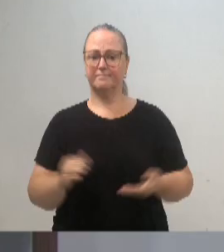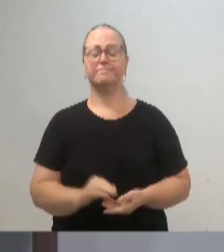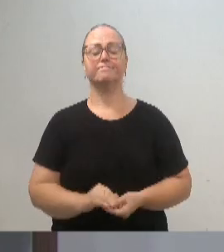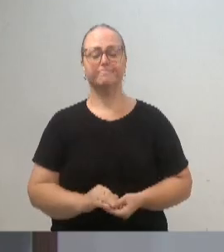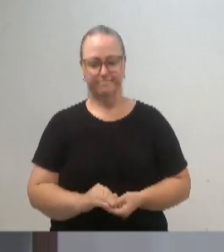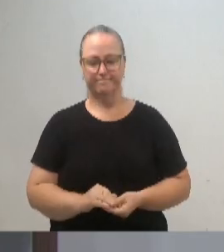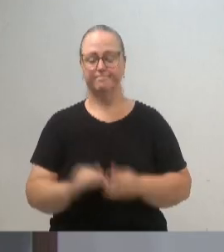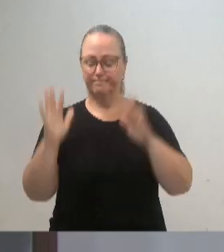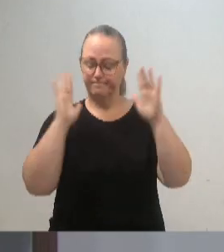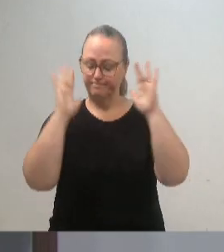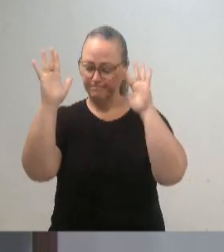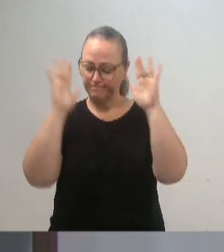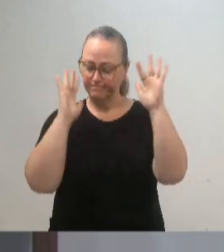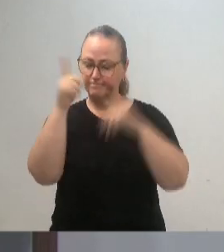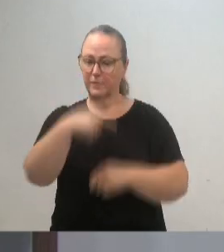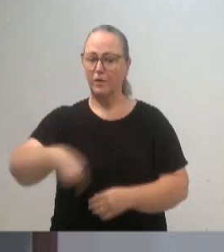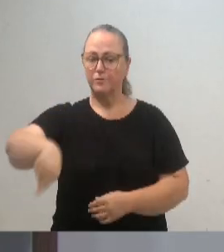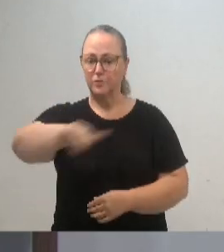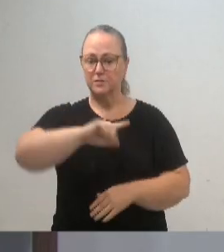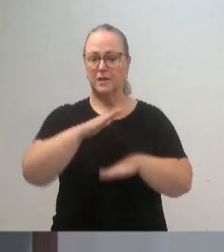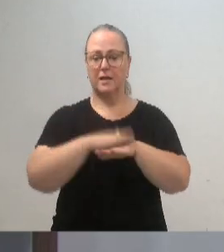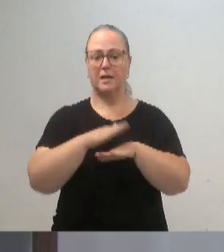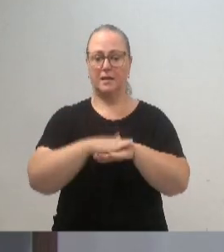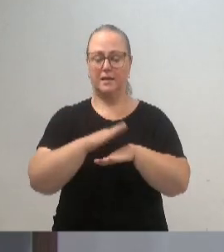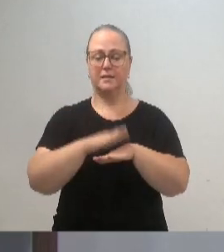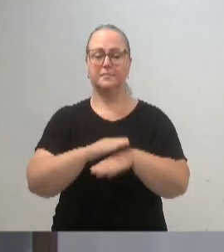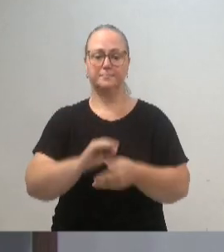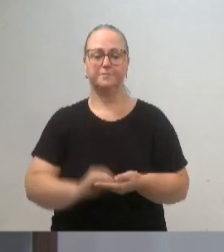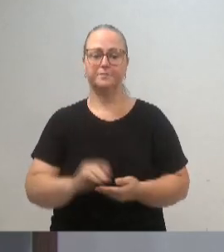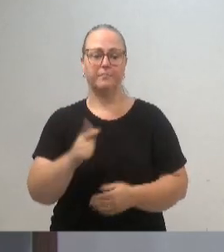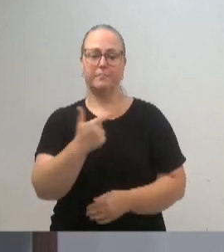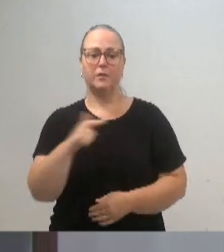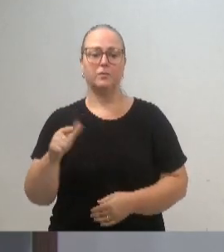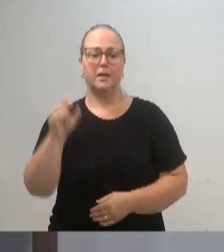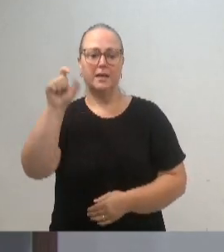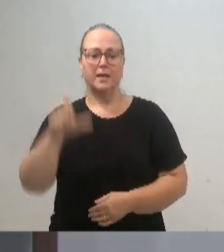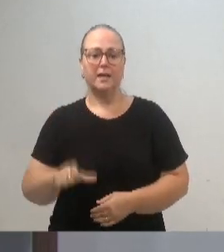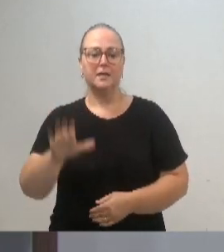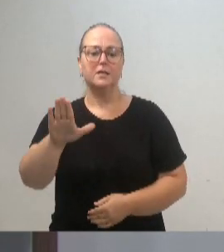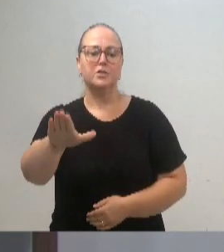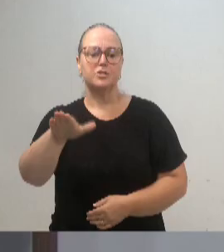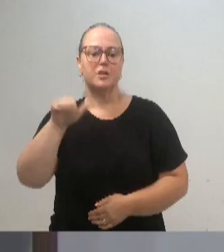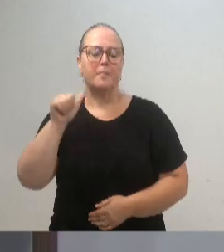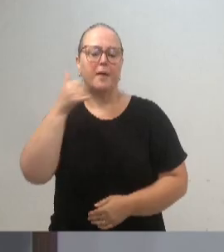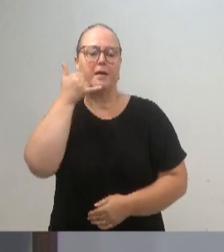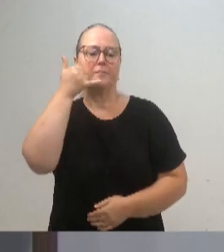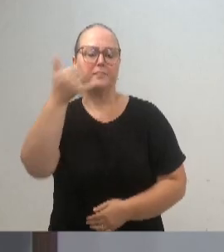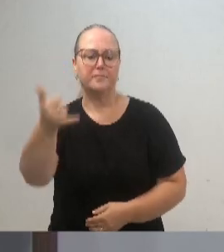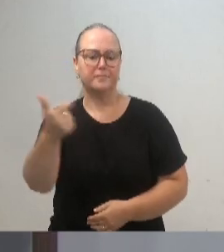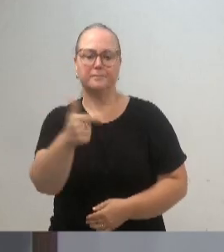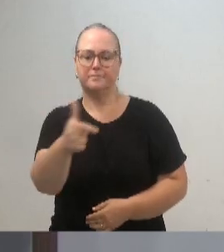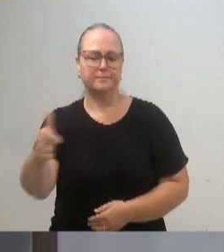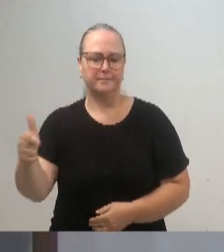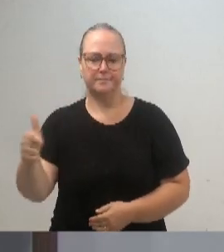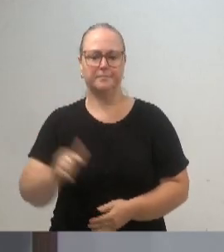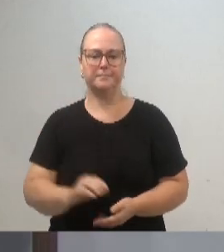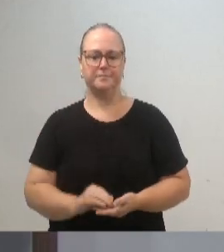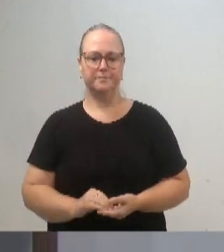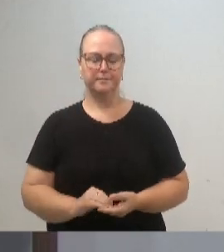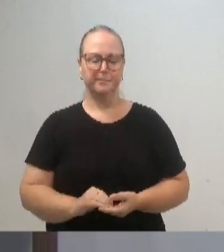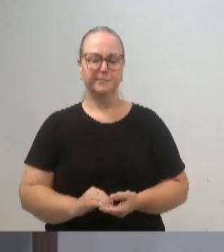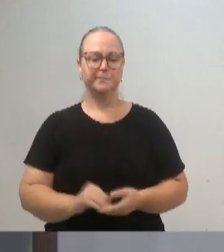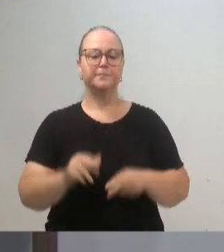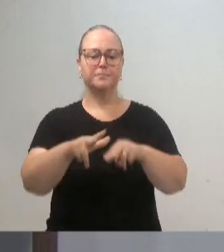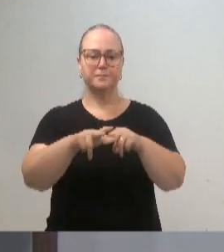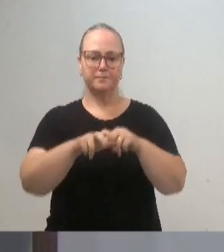Essa é a reflexão que eu gostaria que vocês fizessem. A gente não tem para quem chamar, para quem ligar. Então, nobres vereadores, esperamos